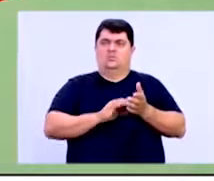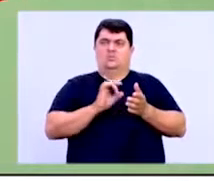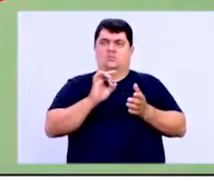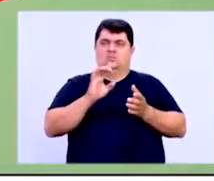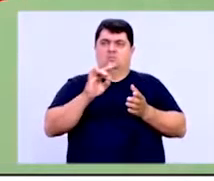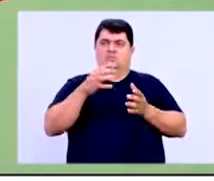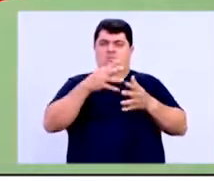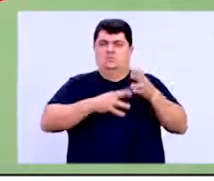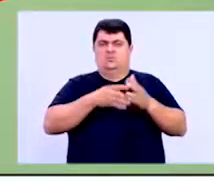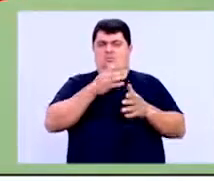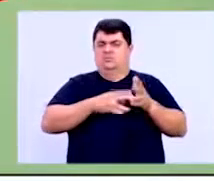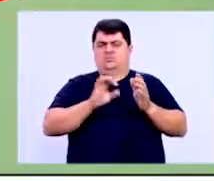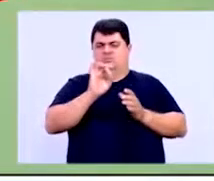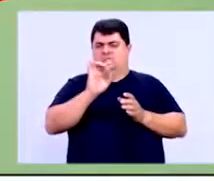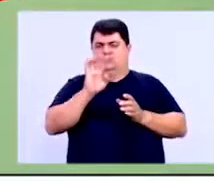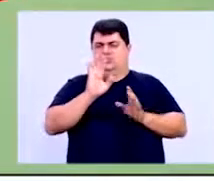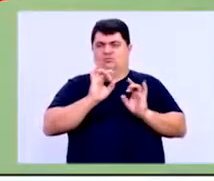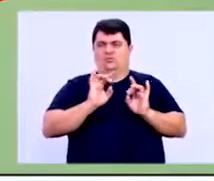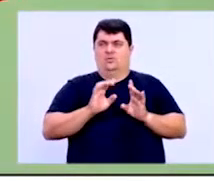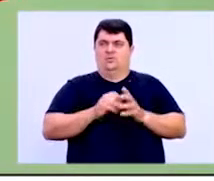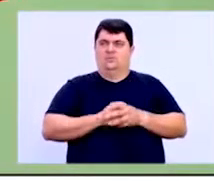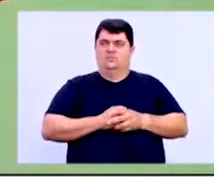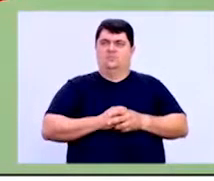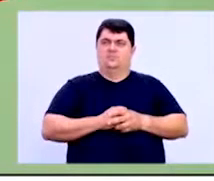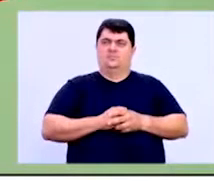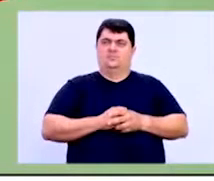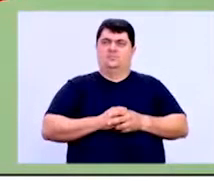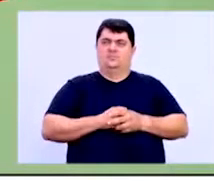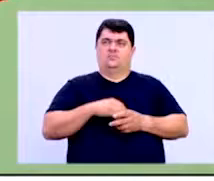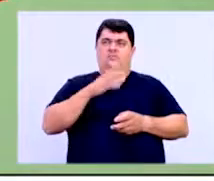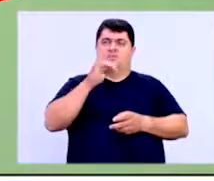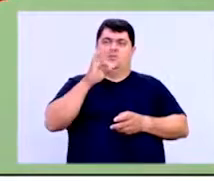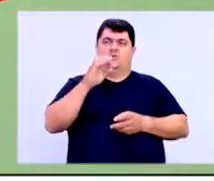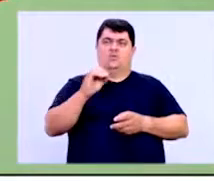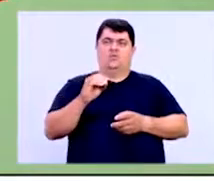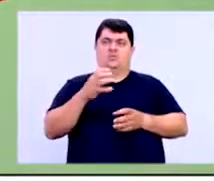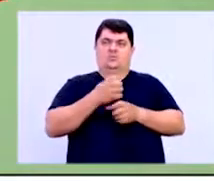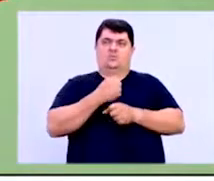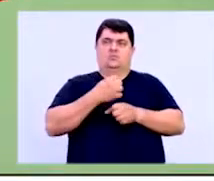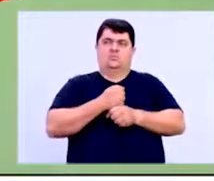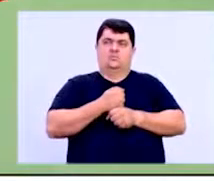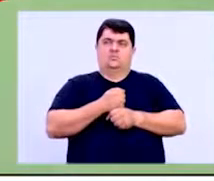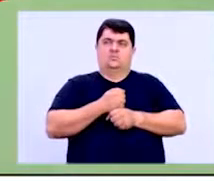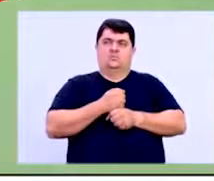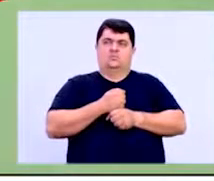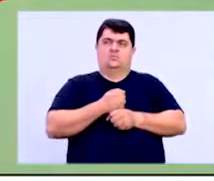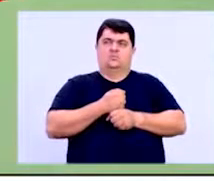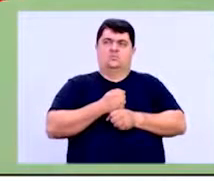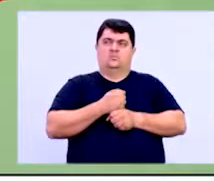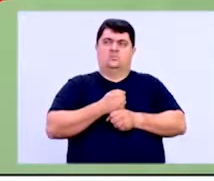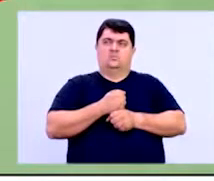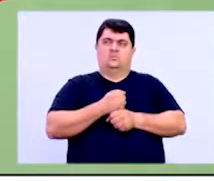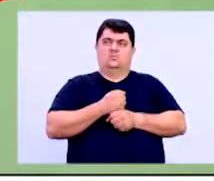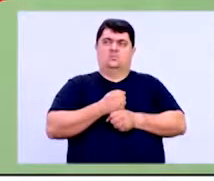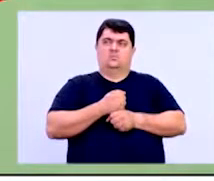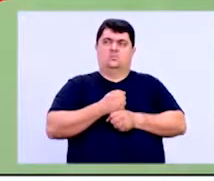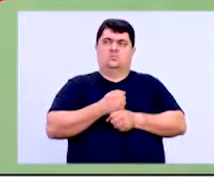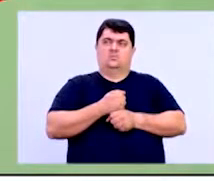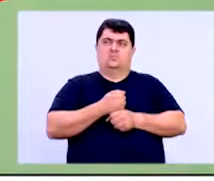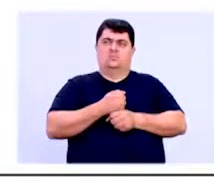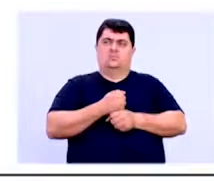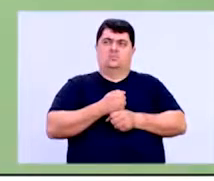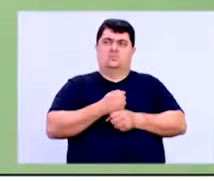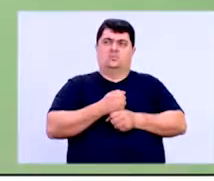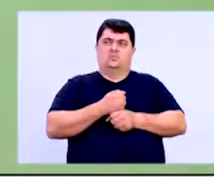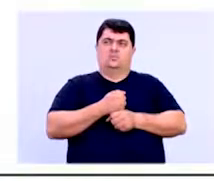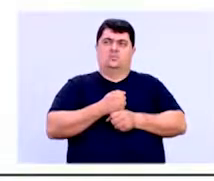só para atrapalhar mesmo, né? É isso aí, só para atrapalhar. Então vamos lá. Custos, vamos somar os custos. Somou os custos aqui, aqui e aqui.